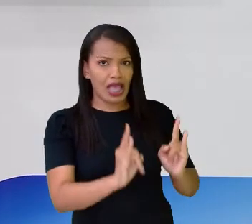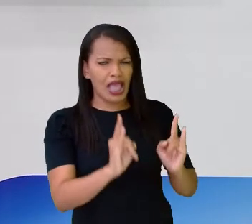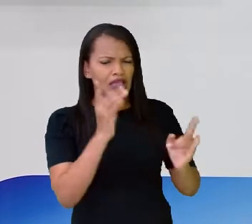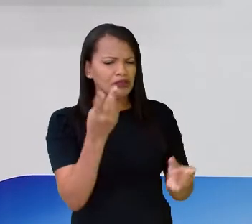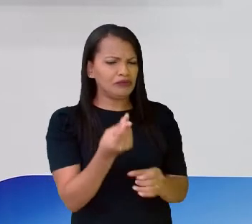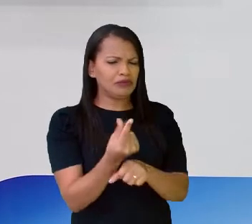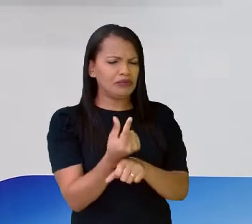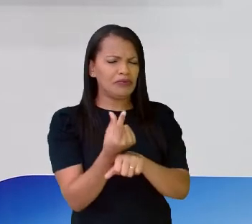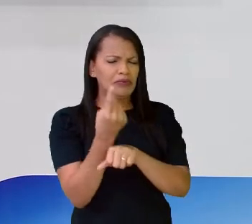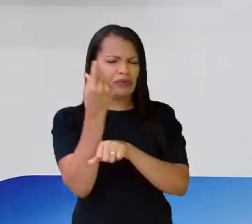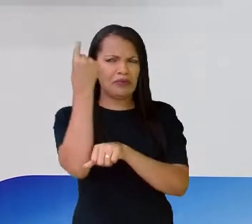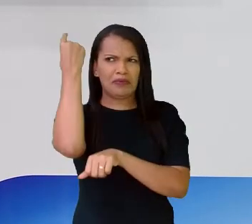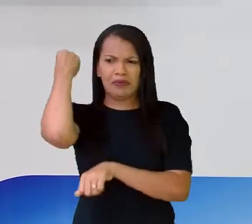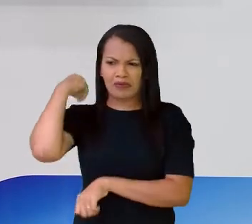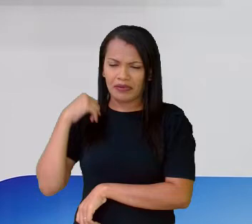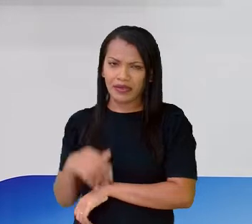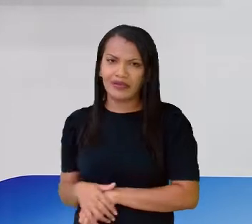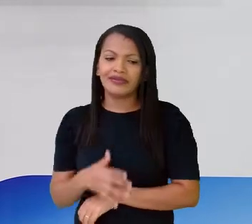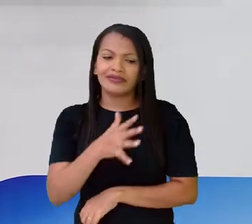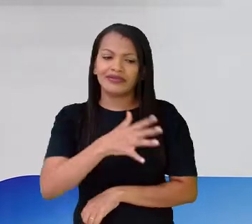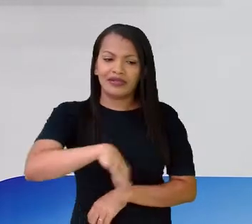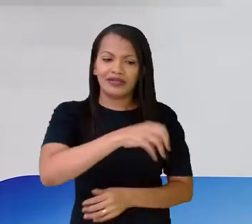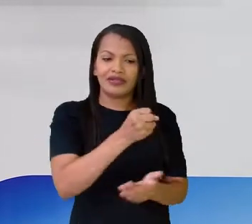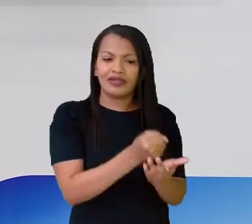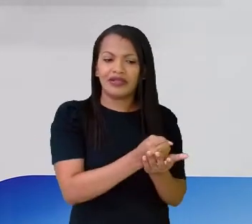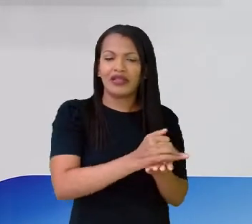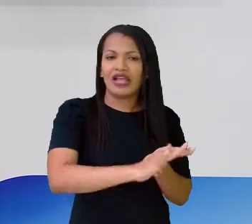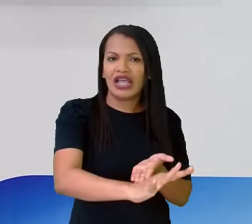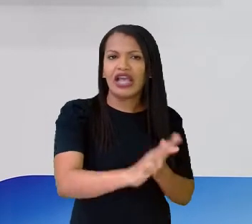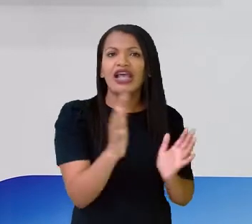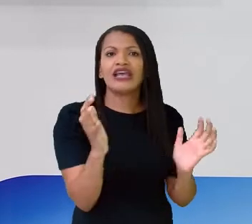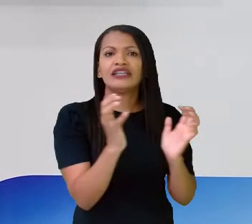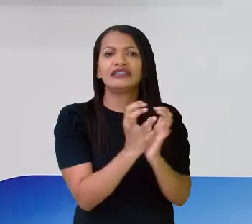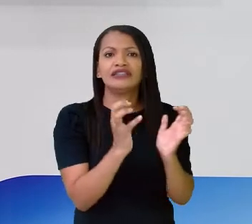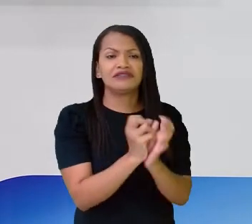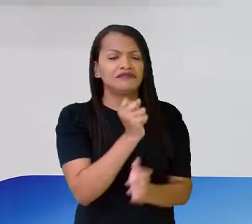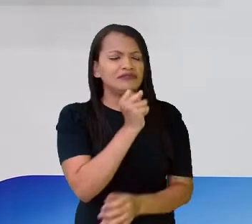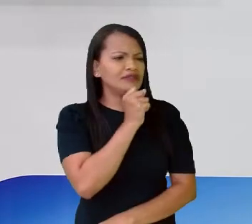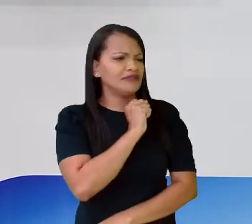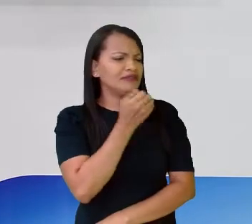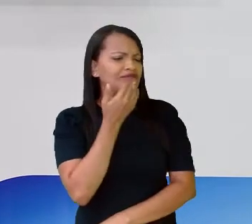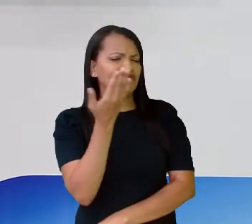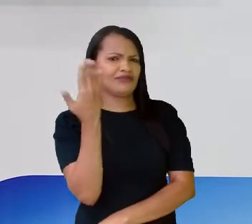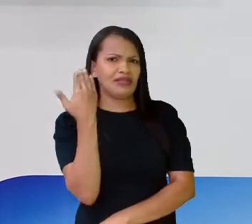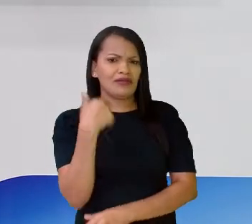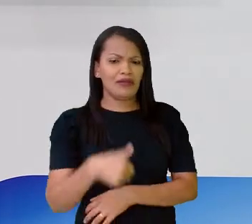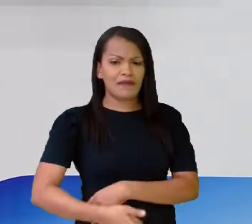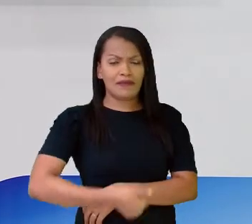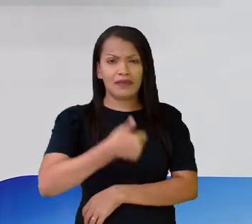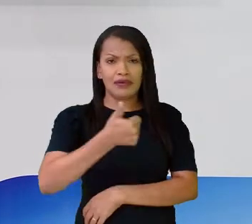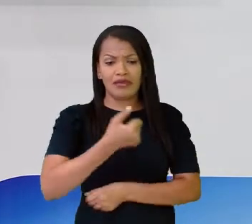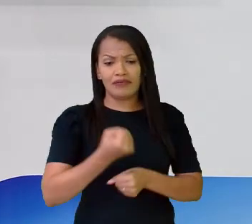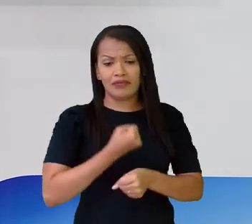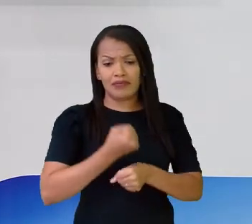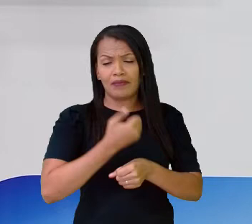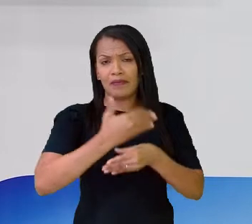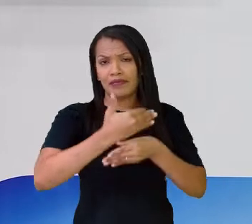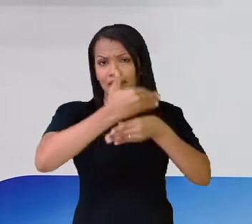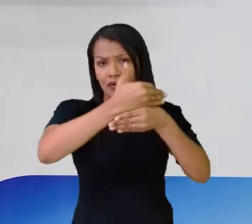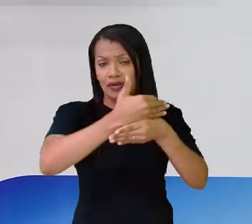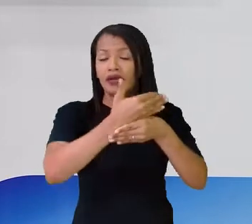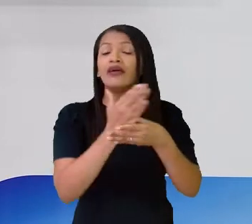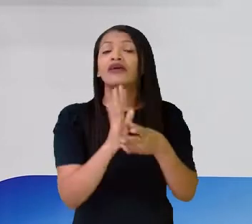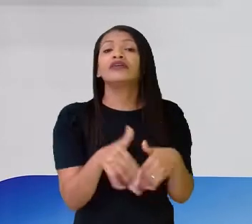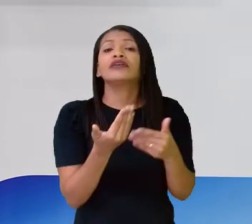aqui, lá na região que a gente chama de Recife Antigo, que foram as primeiras construções que esses seres fizeram aqui, né?